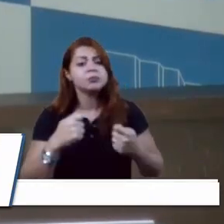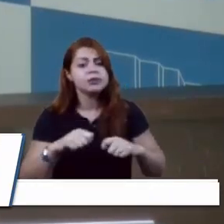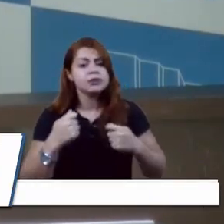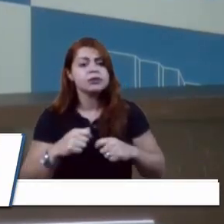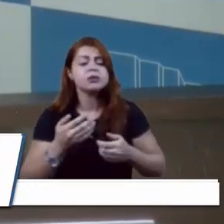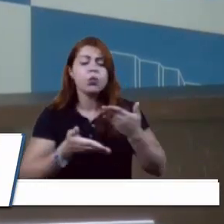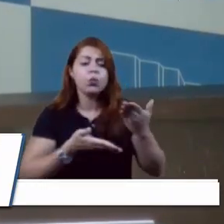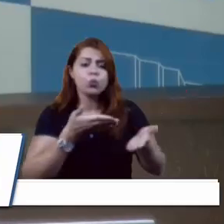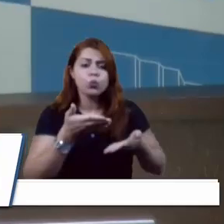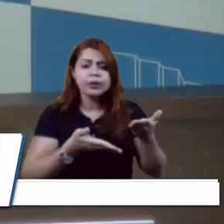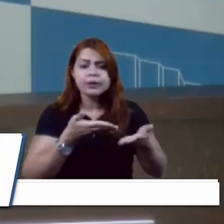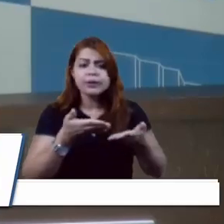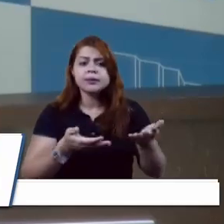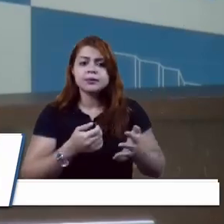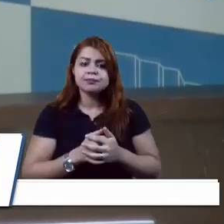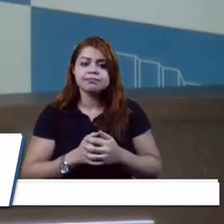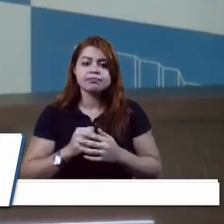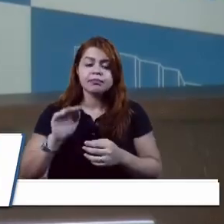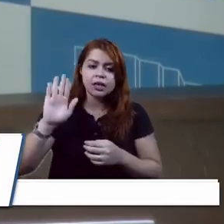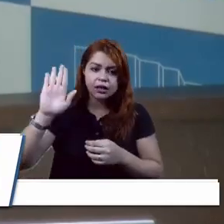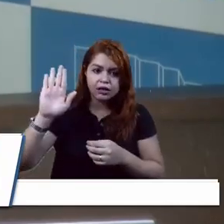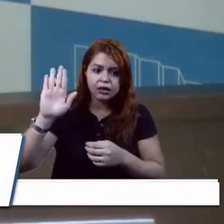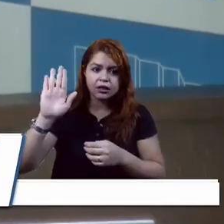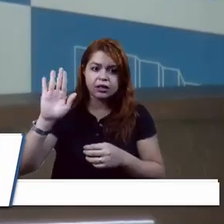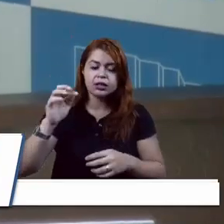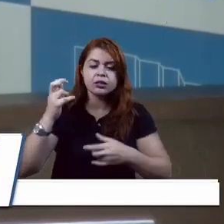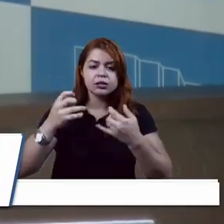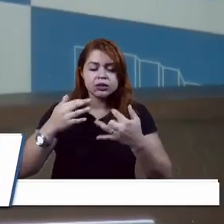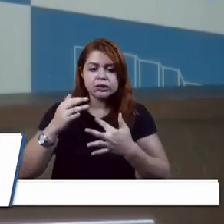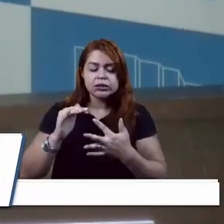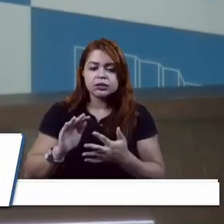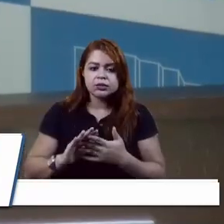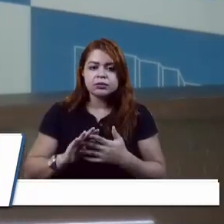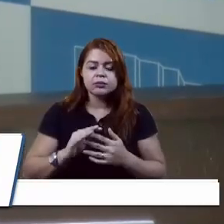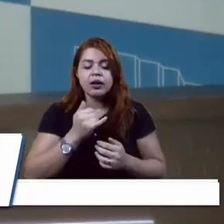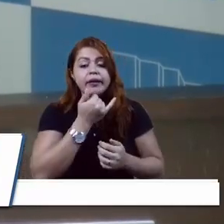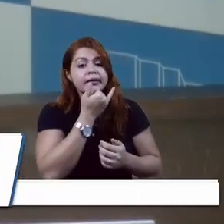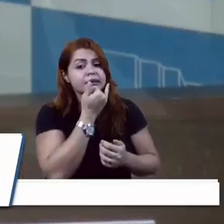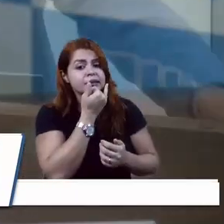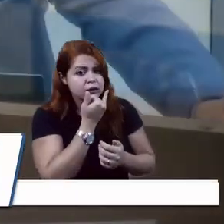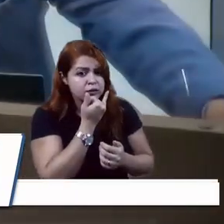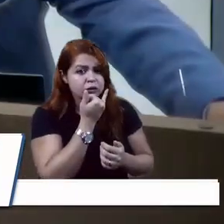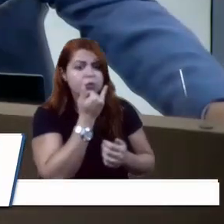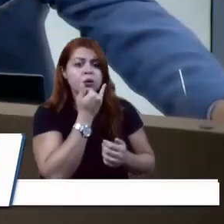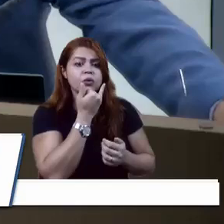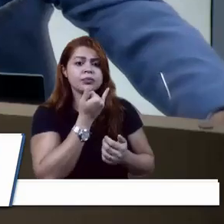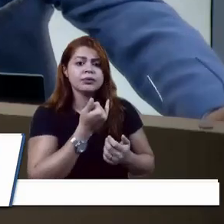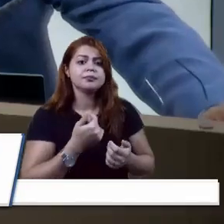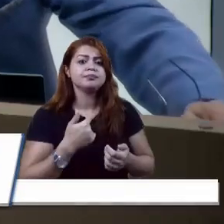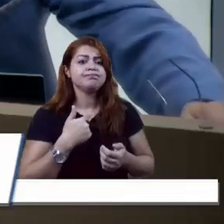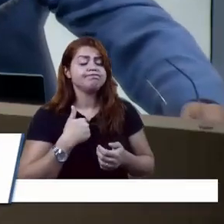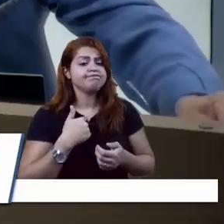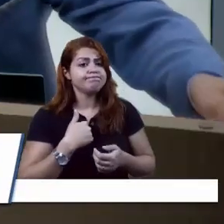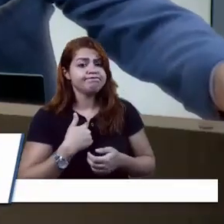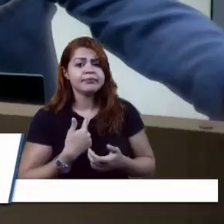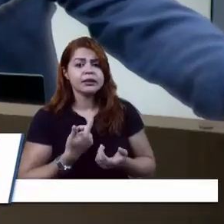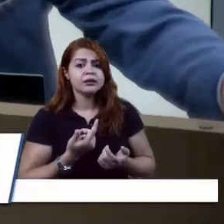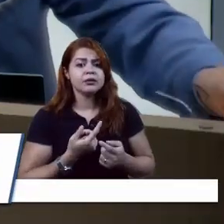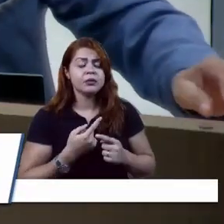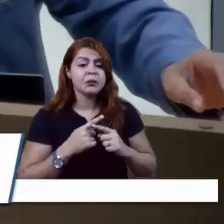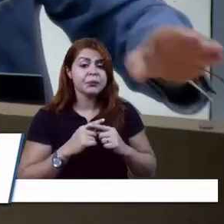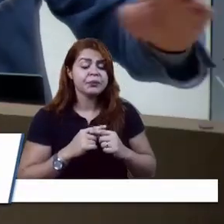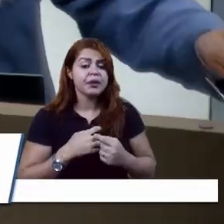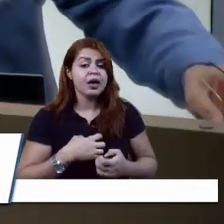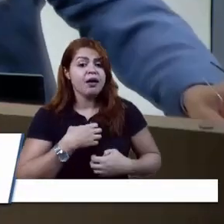desculpa mas a gente tá tão revoltado com esse negócio. Ó, eu tive lá no pronto-socorro, quando eu passei com a minha mãe